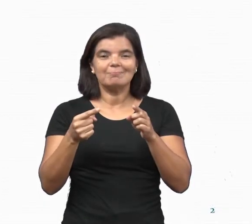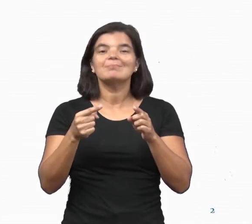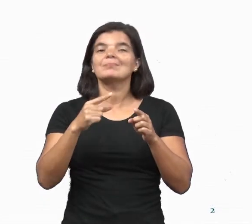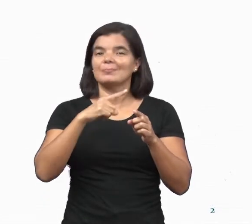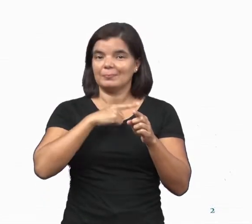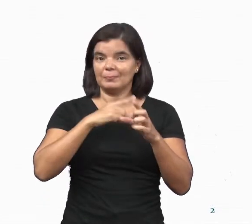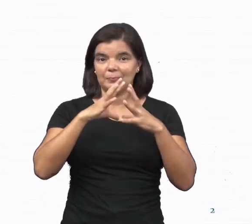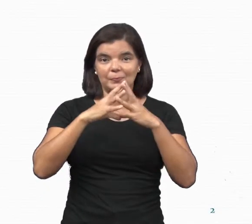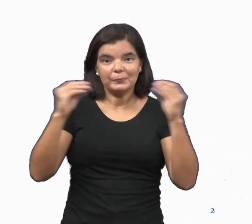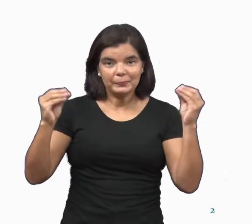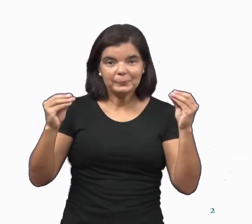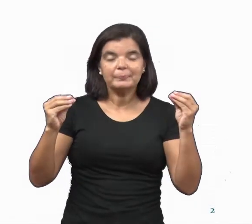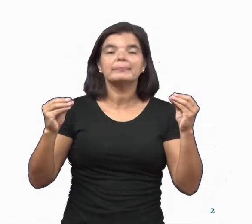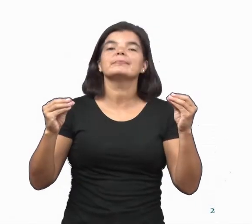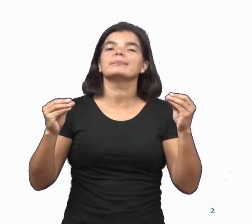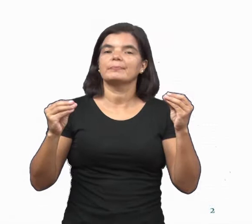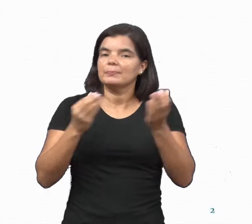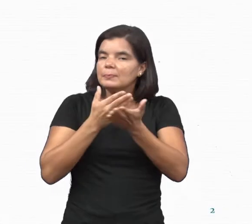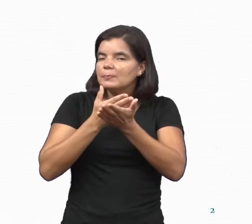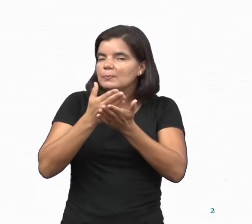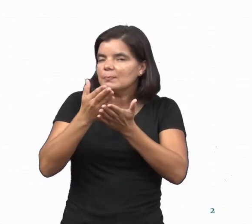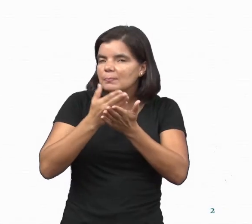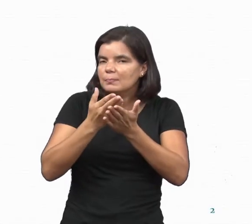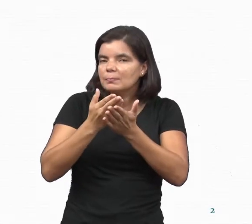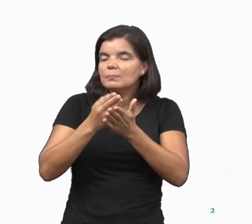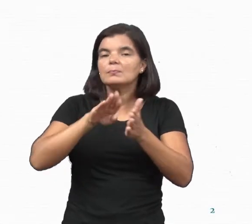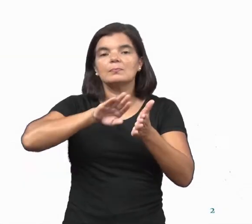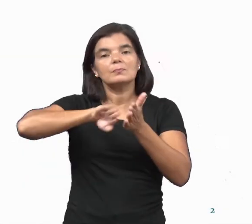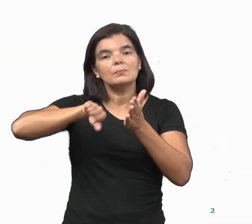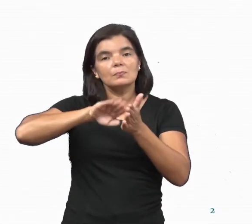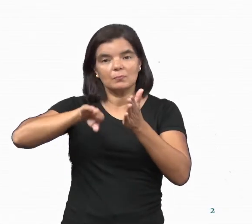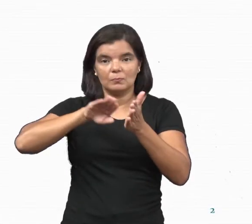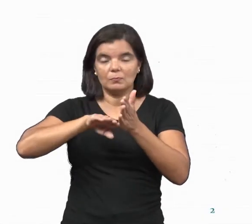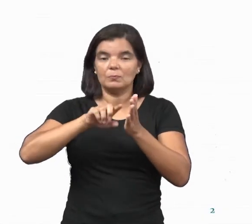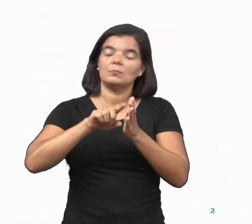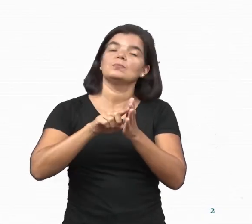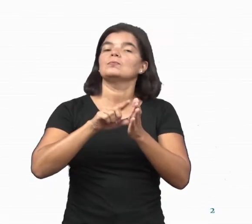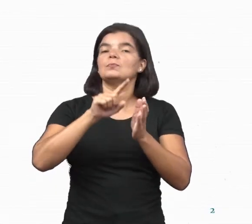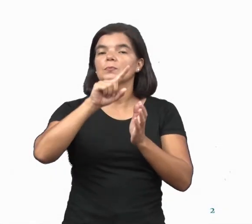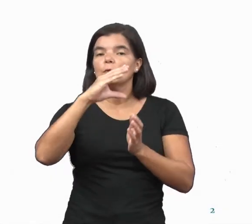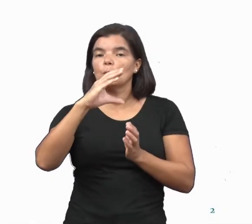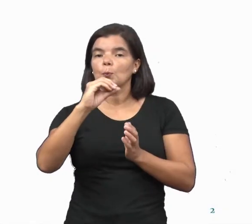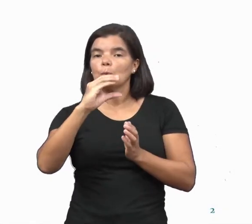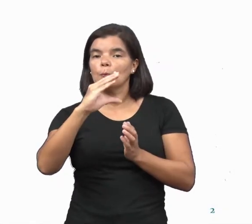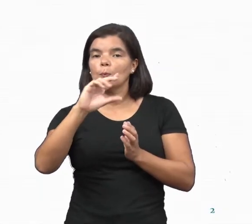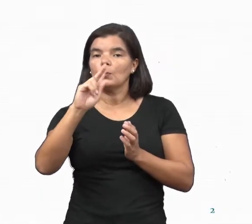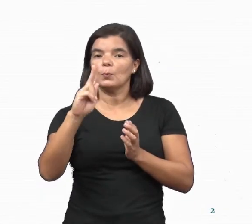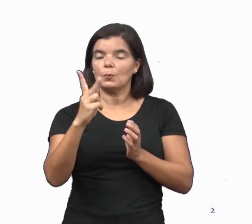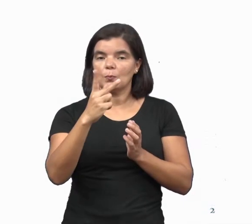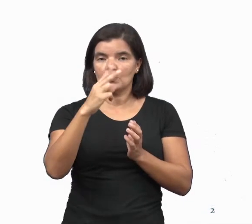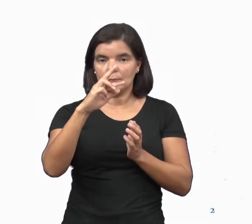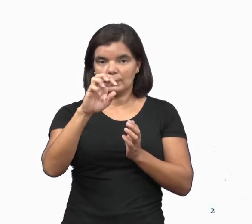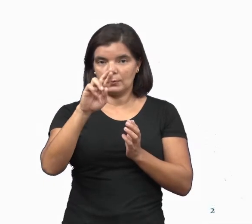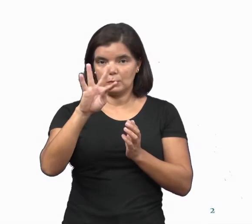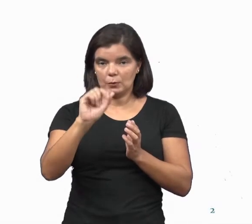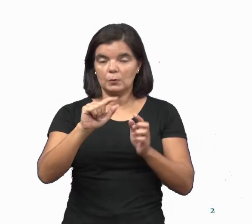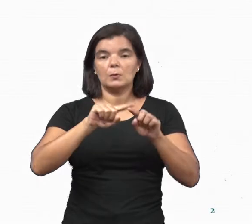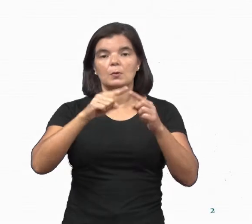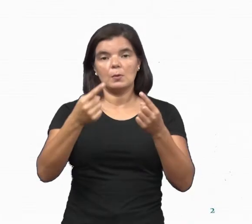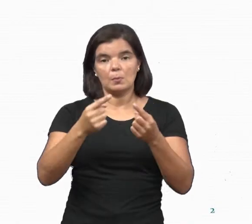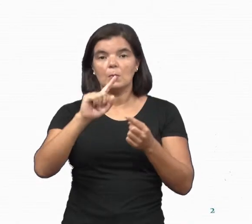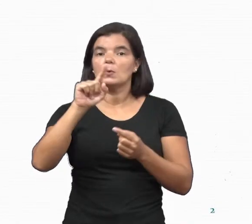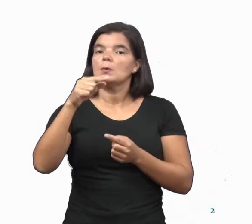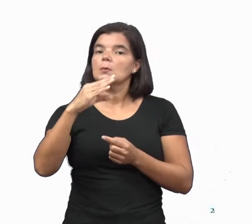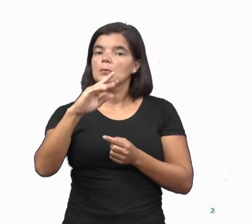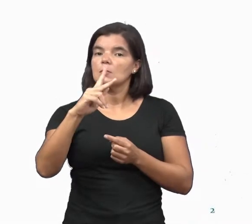parênteses sumir, a gente começa a eliminar os colchetes. Depois dos colchetes, vem as chaves. As chaves